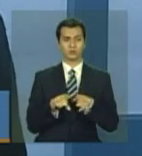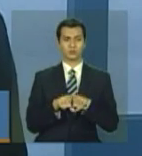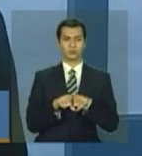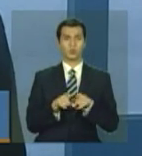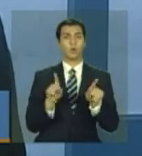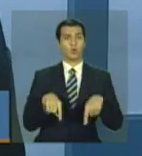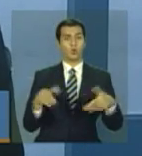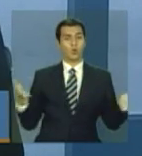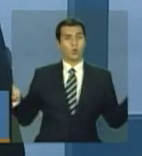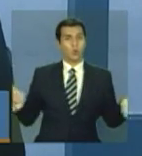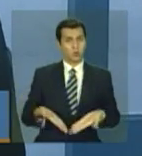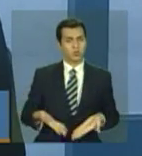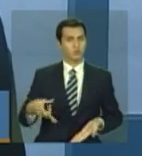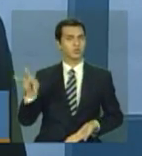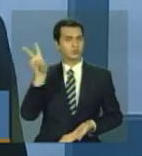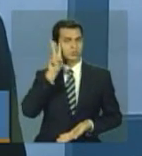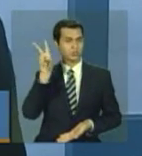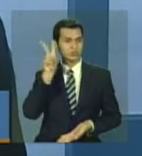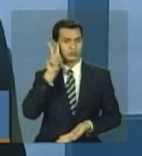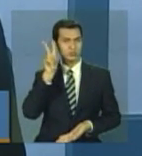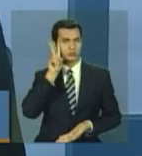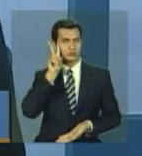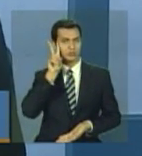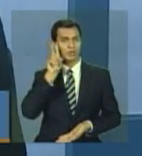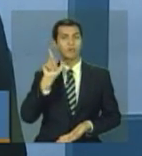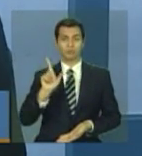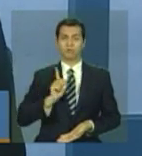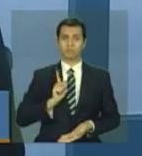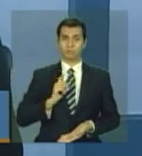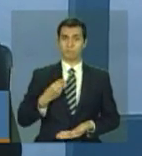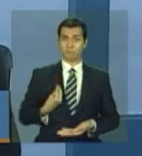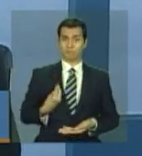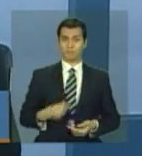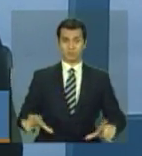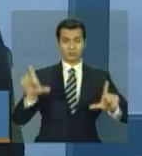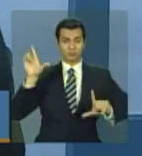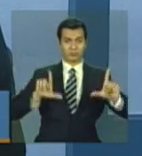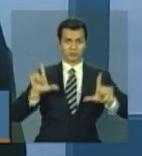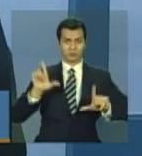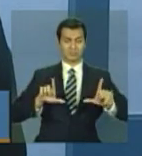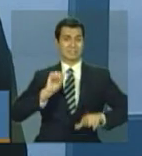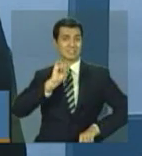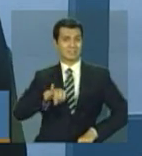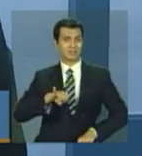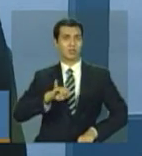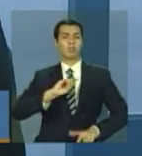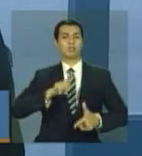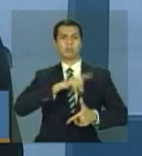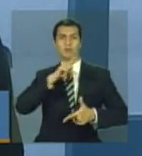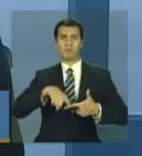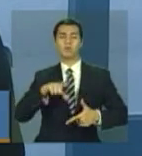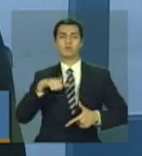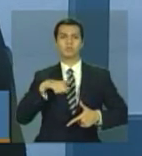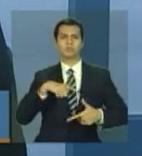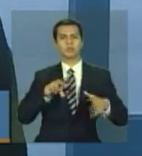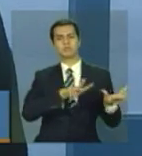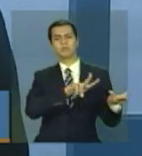para hoje, segunda-feira, transmissão ao vivo da teleconferência do MDS. No caso das reprises